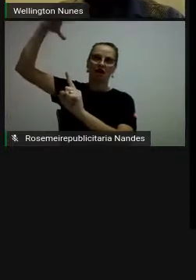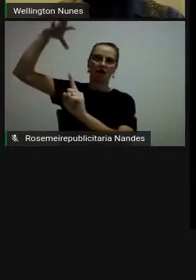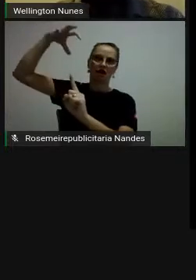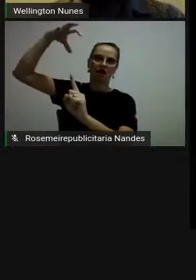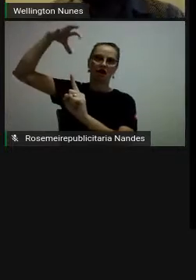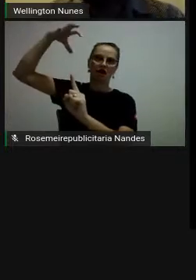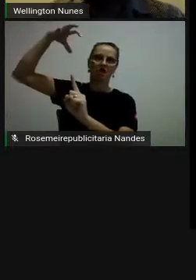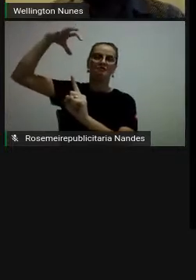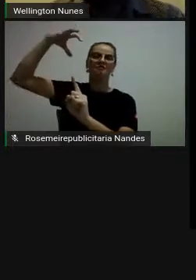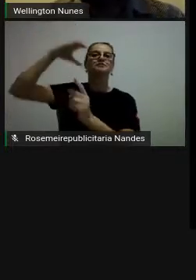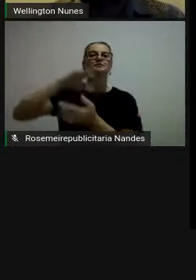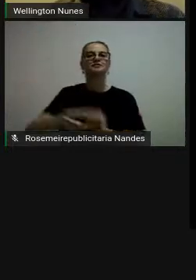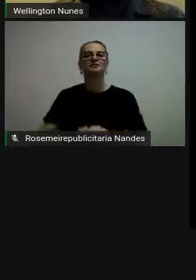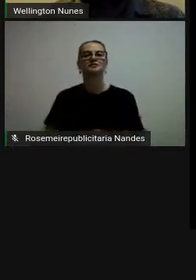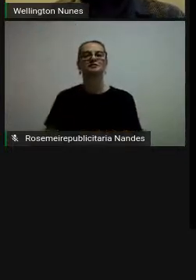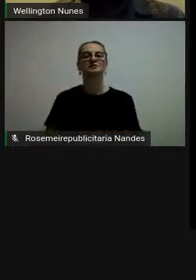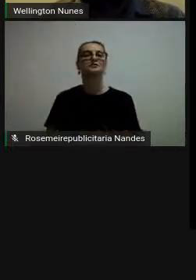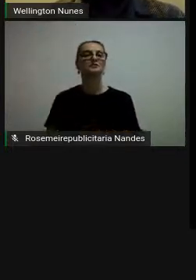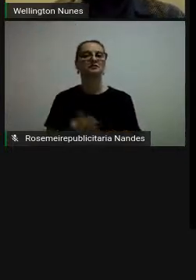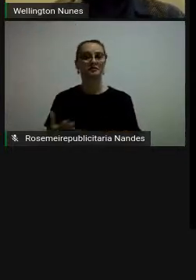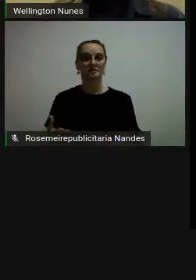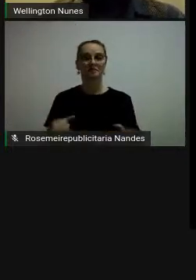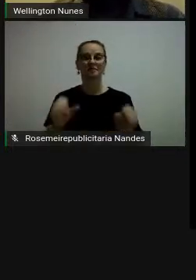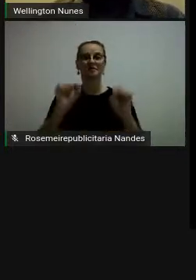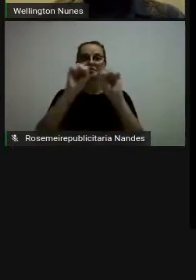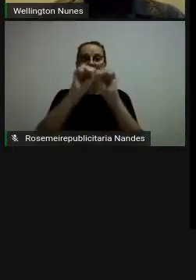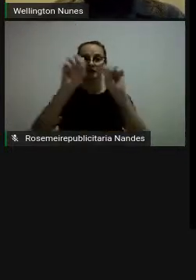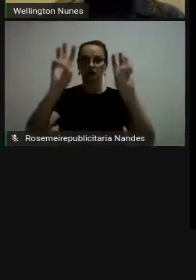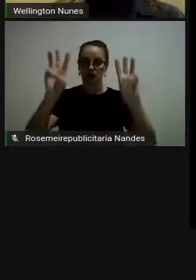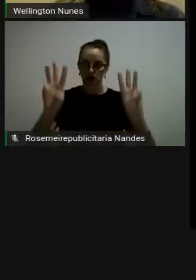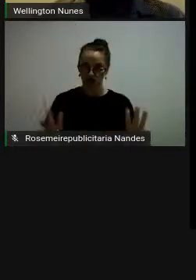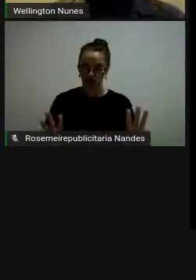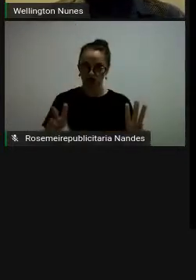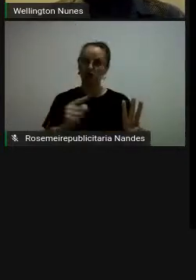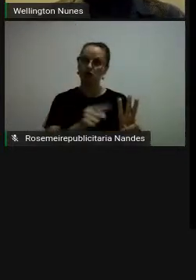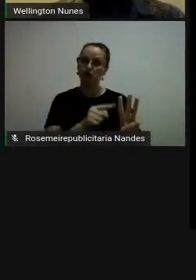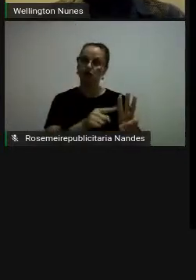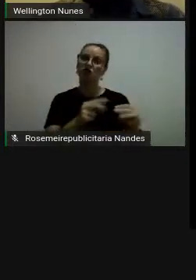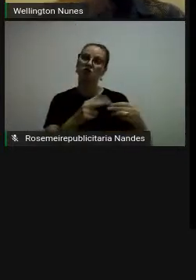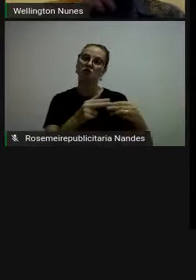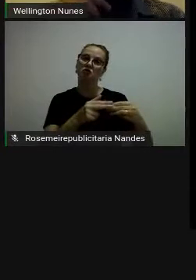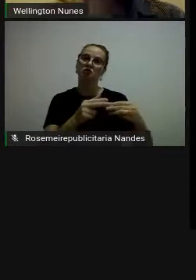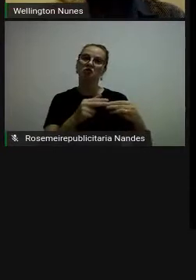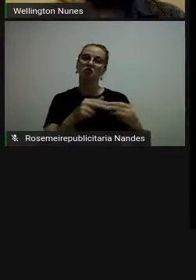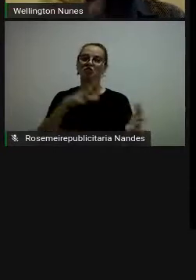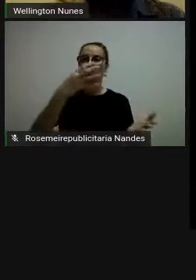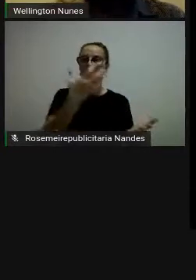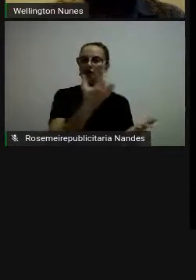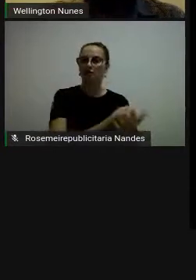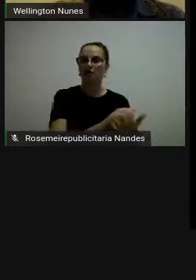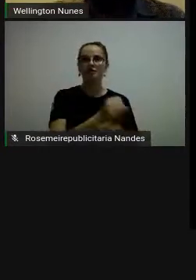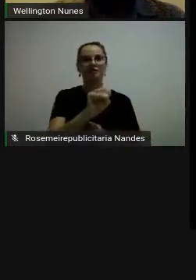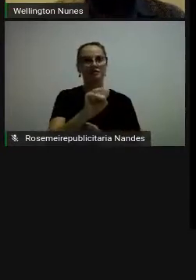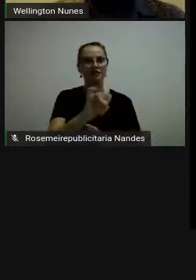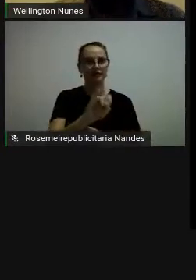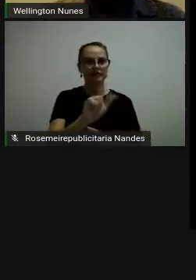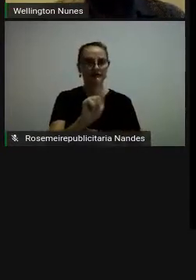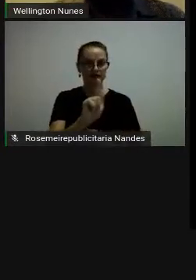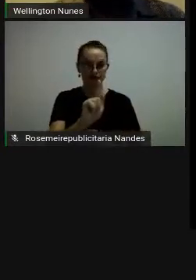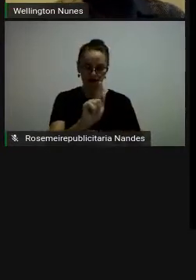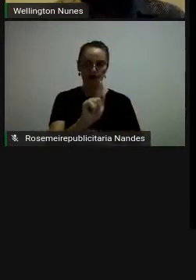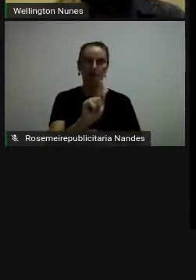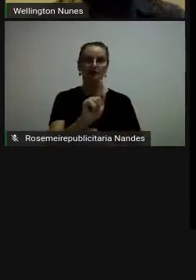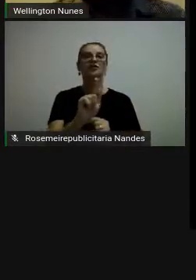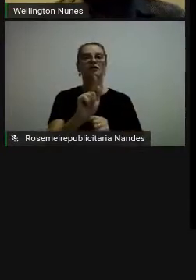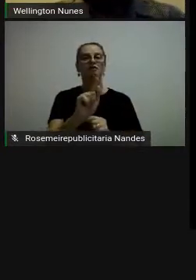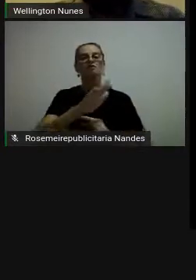só, nós temos um software de SIG, né? Que vou falar daqui a pouco, Sistema de Informação Geográfica,